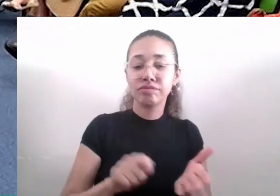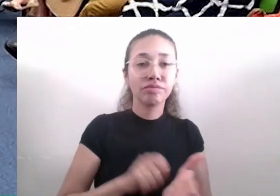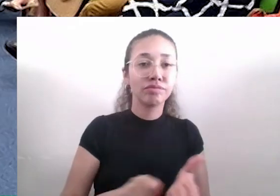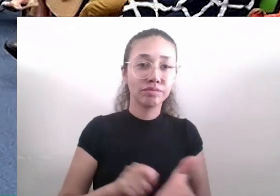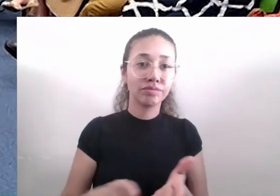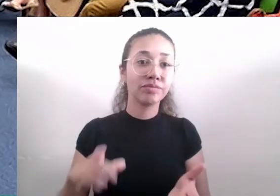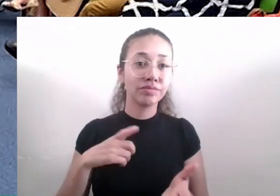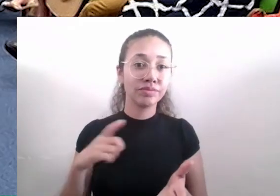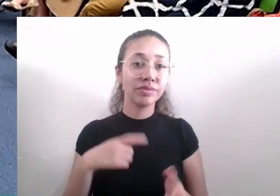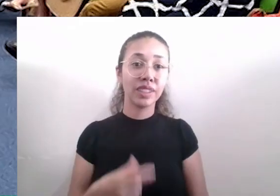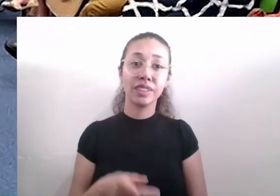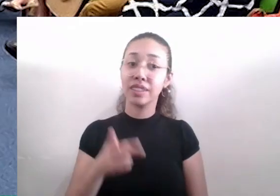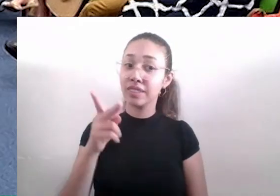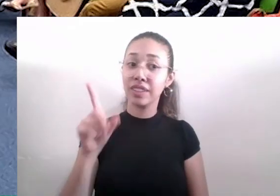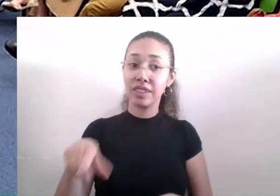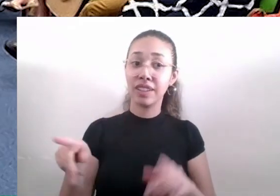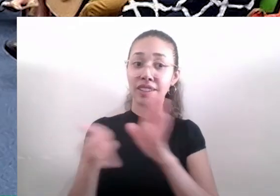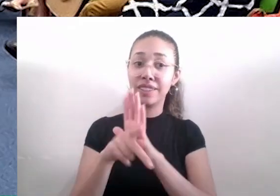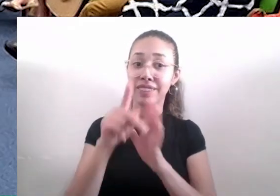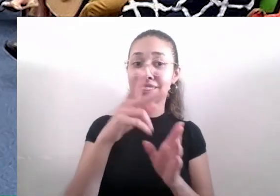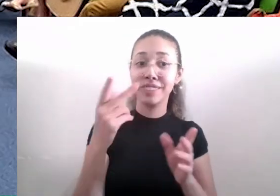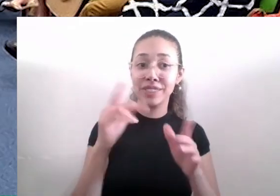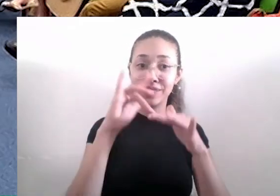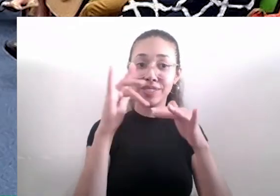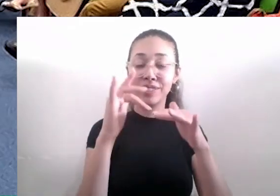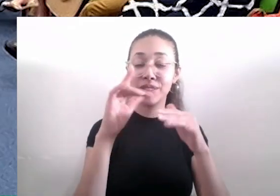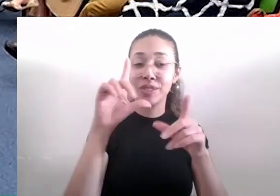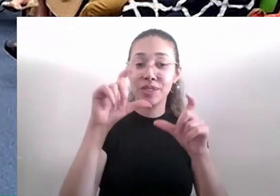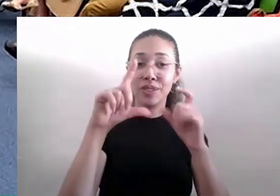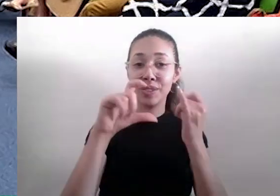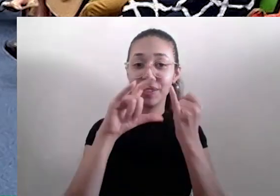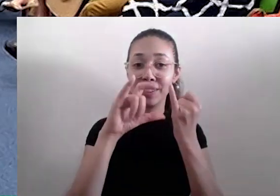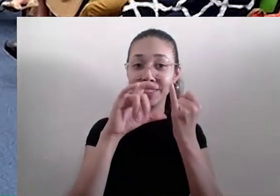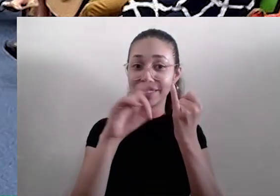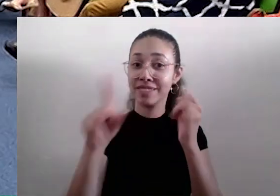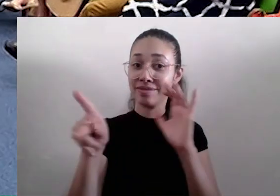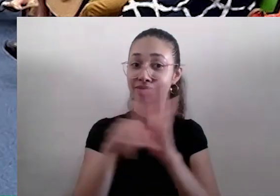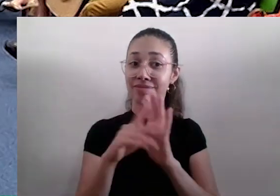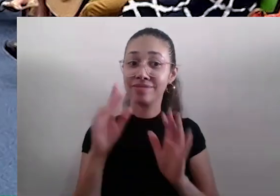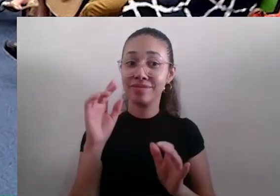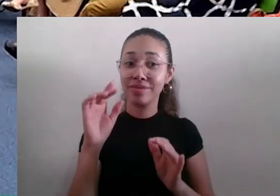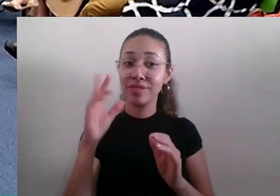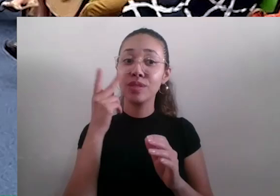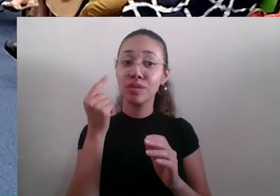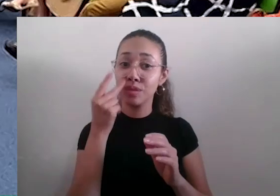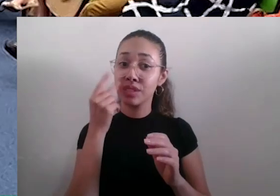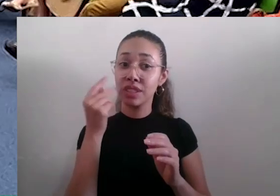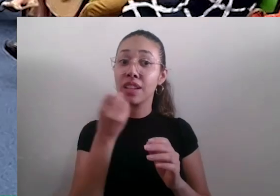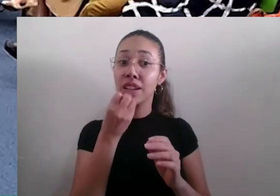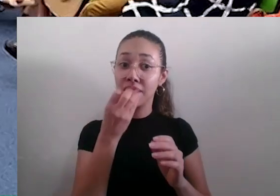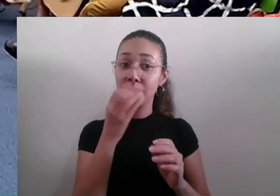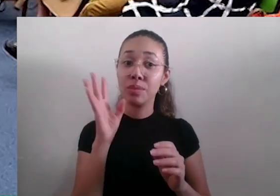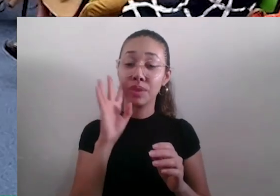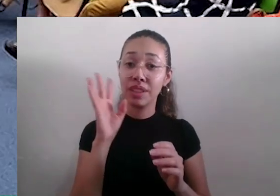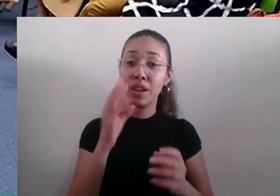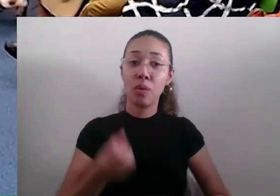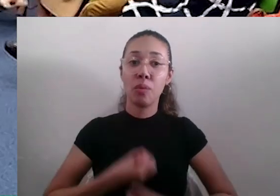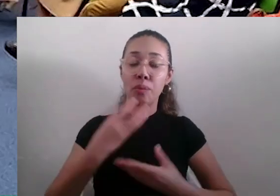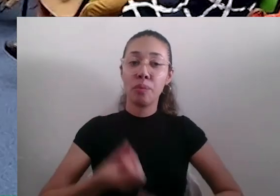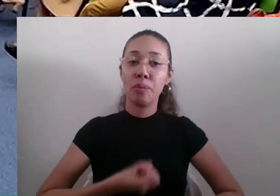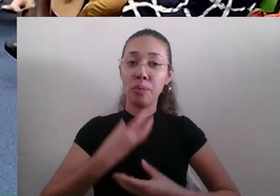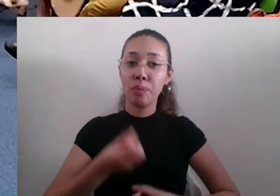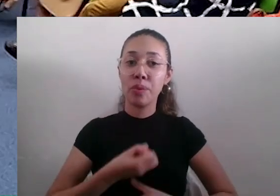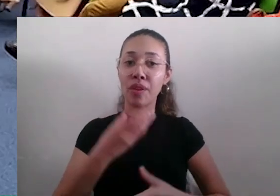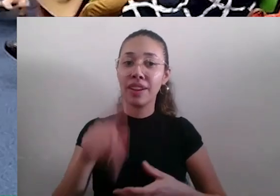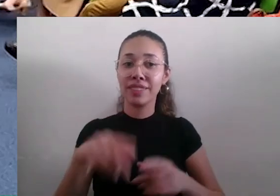é do Ceará é você talvez você não tenha ouvido esse episódio ainda maravilhoso do poeta do Instagram é mais recente vai